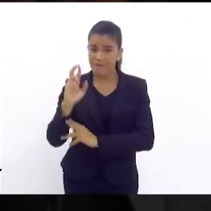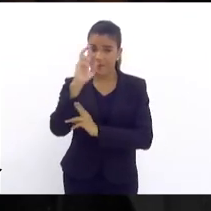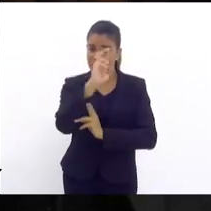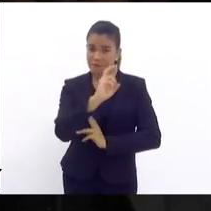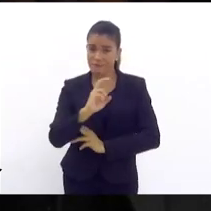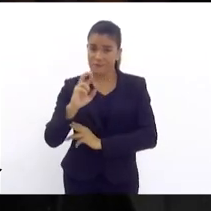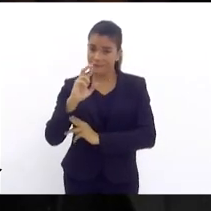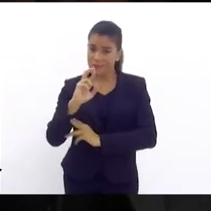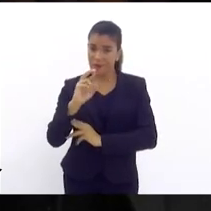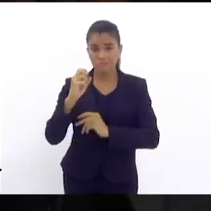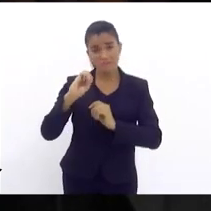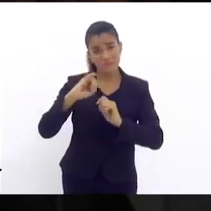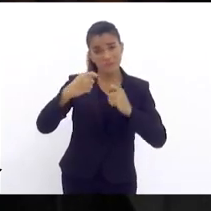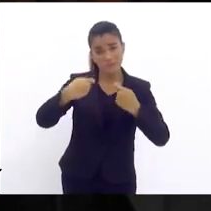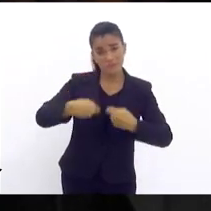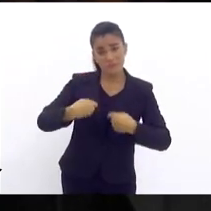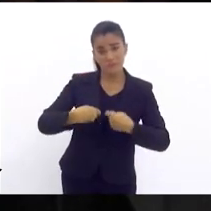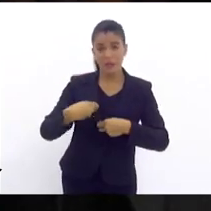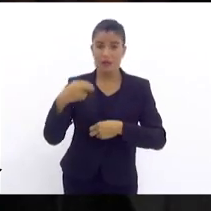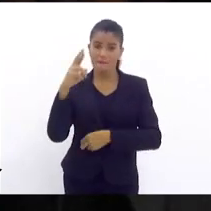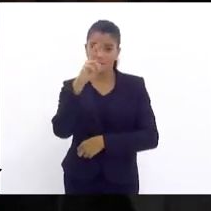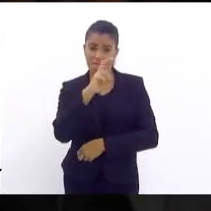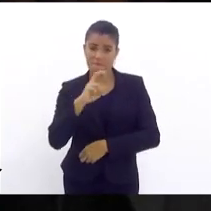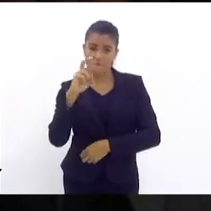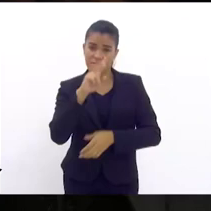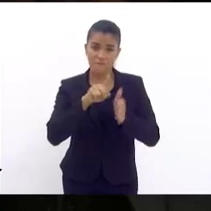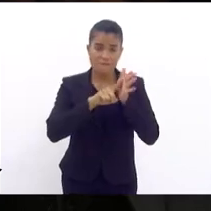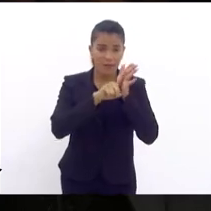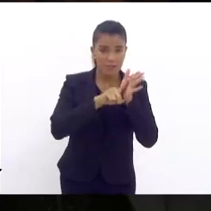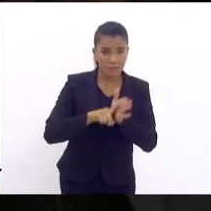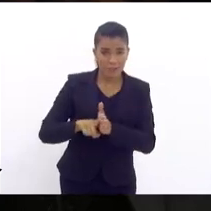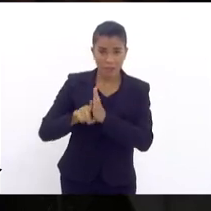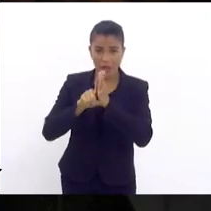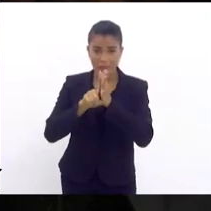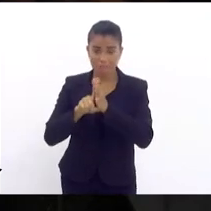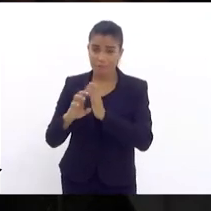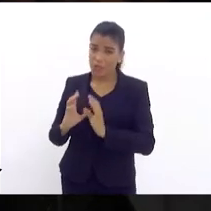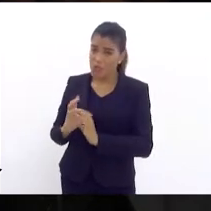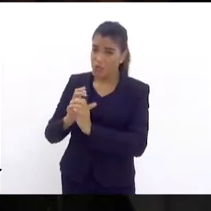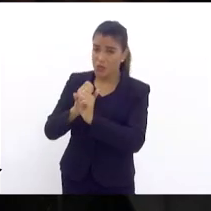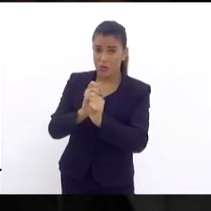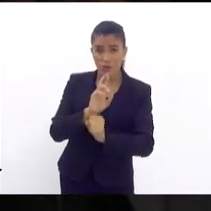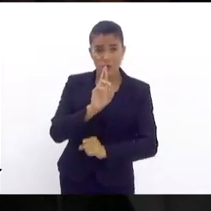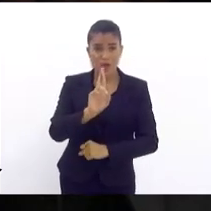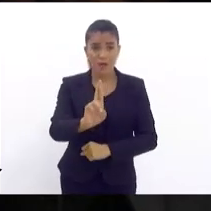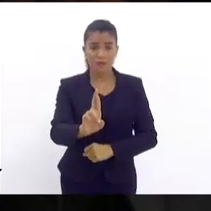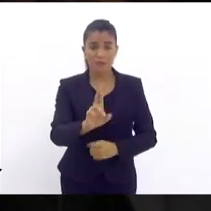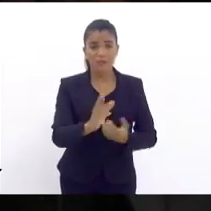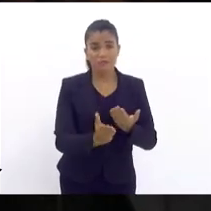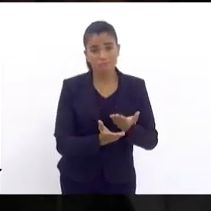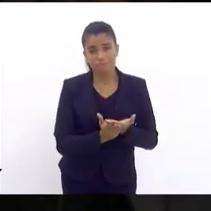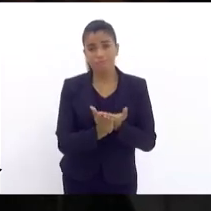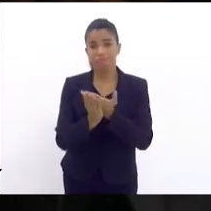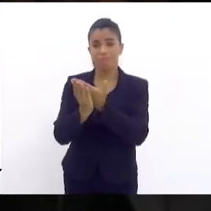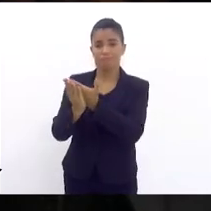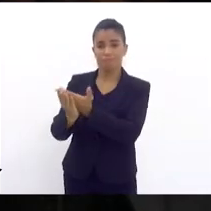que tiver que investigar e pelo resultado será o encaminhamento